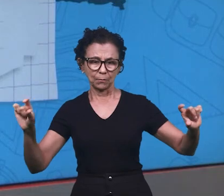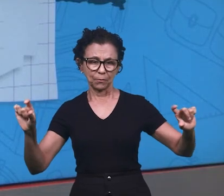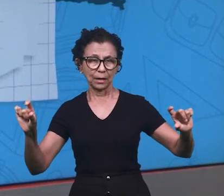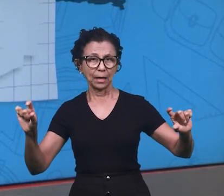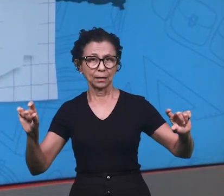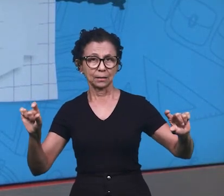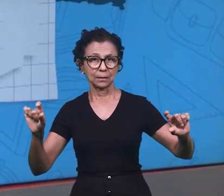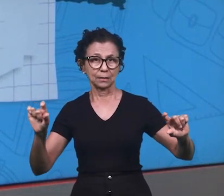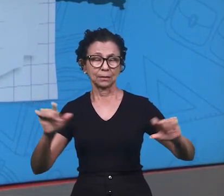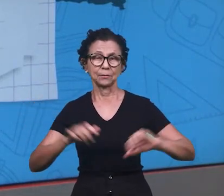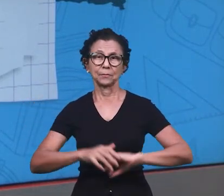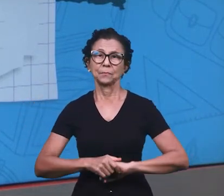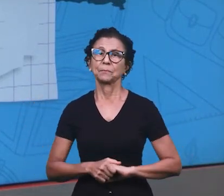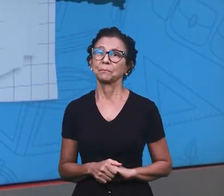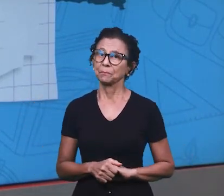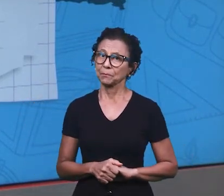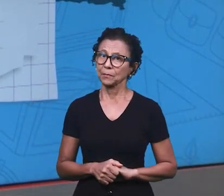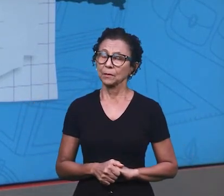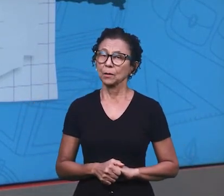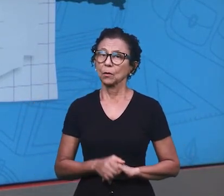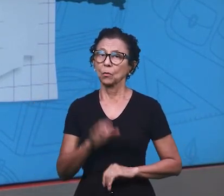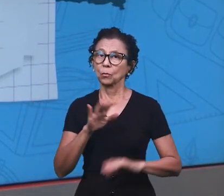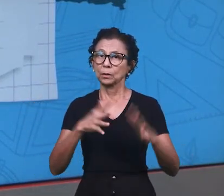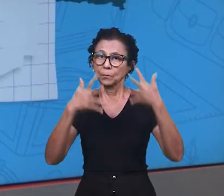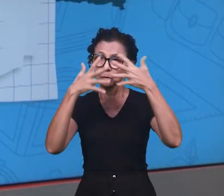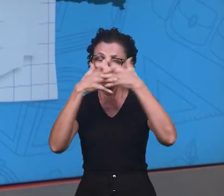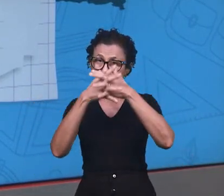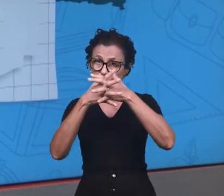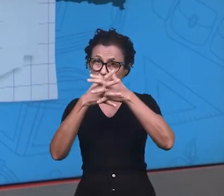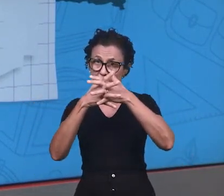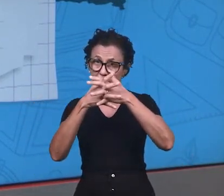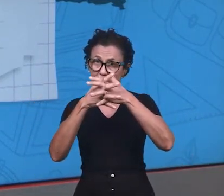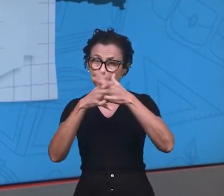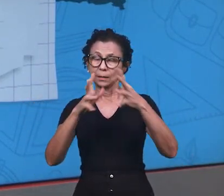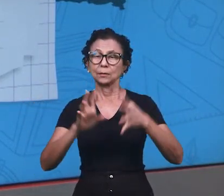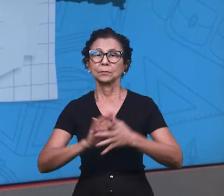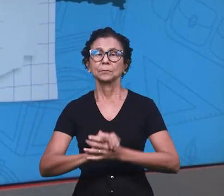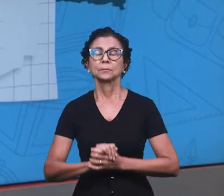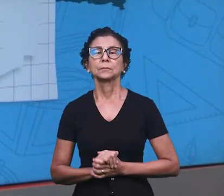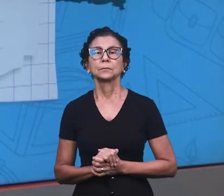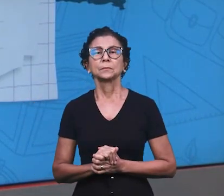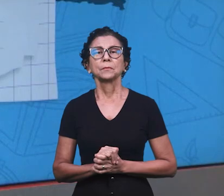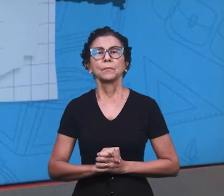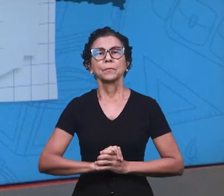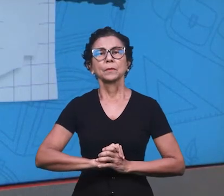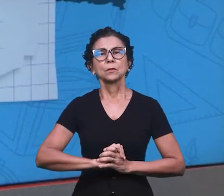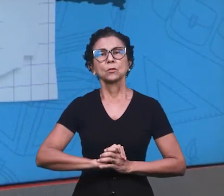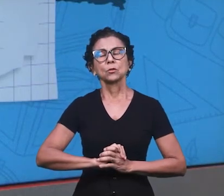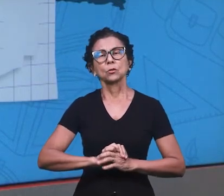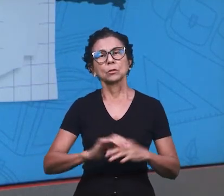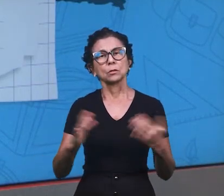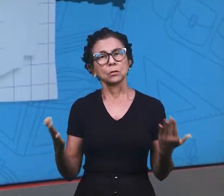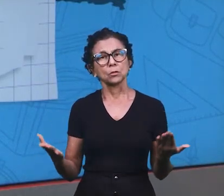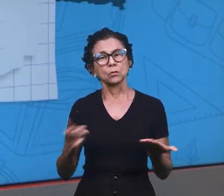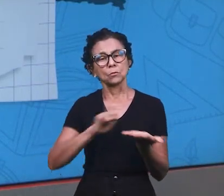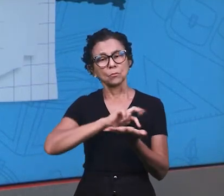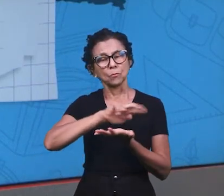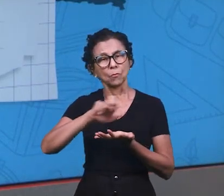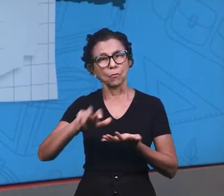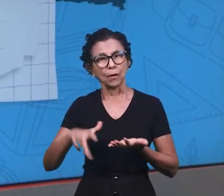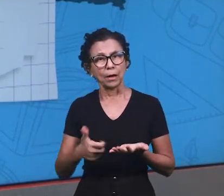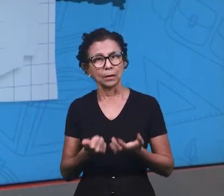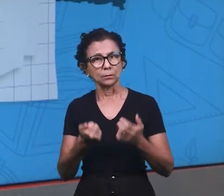não confundir com repertório sociocultural da competência 2. Ele está falando agora de repertório diversificado de